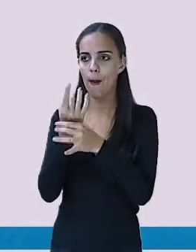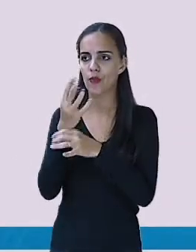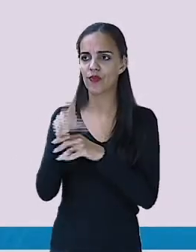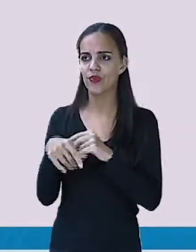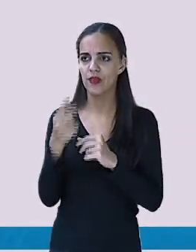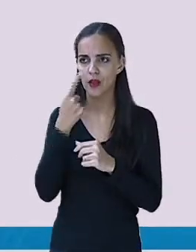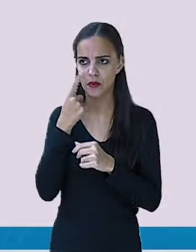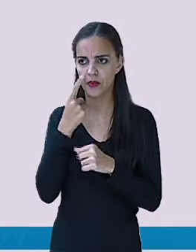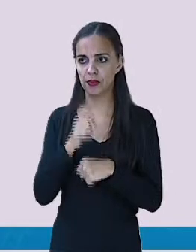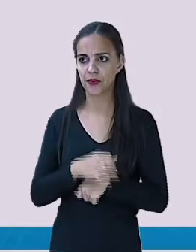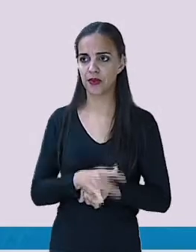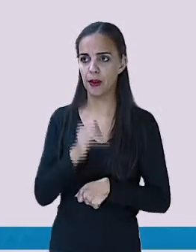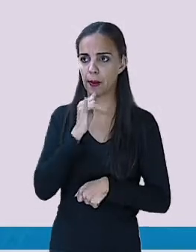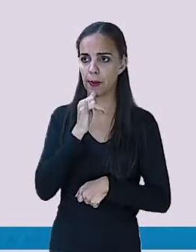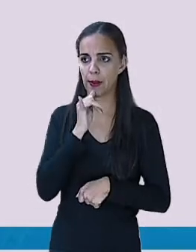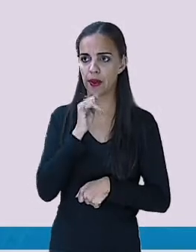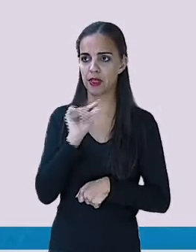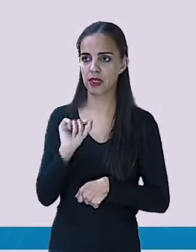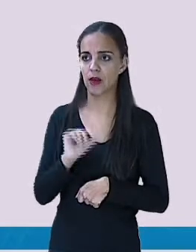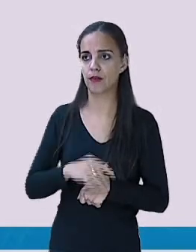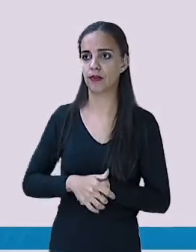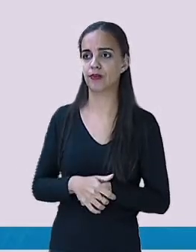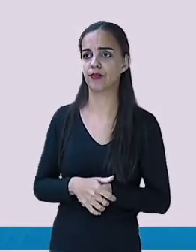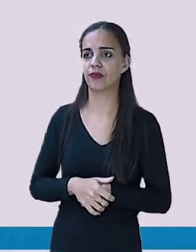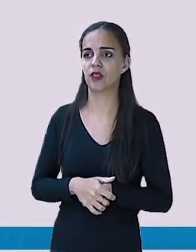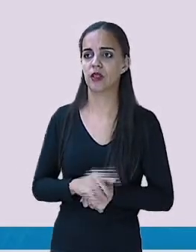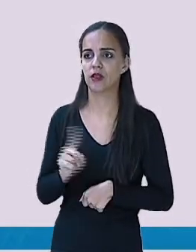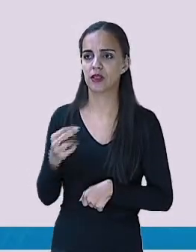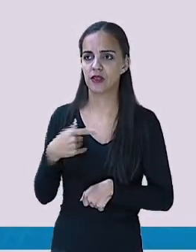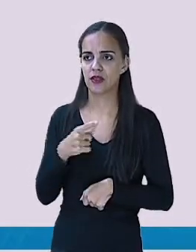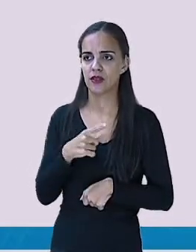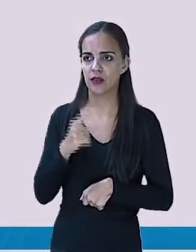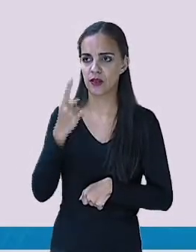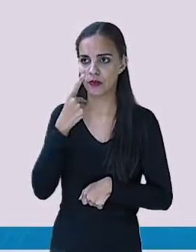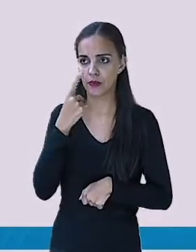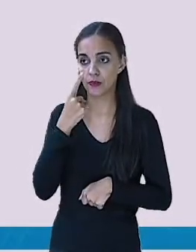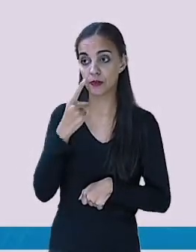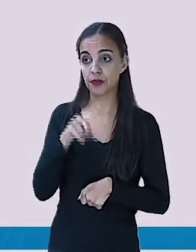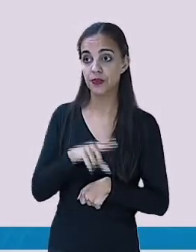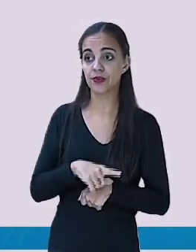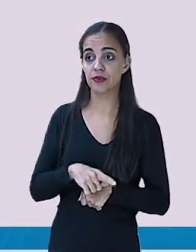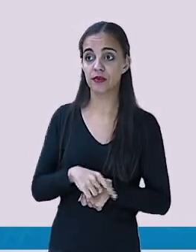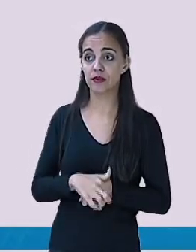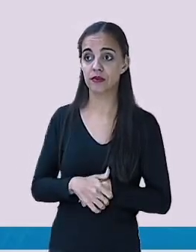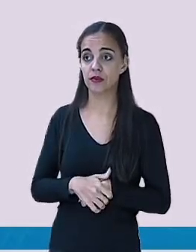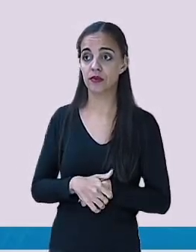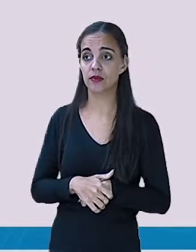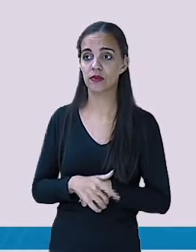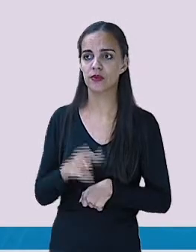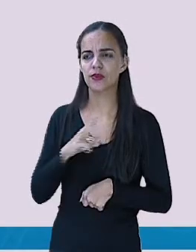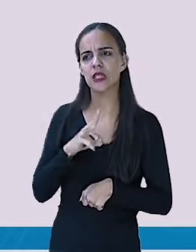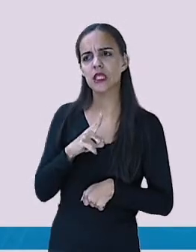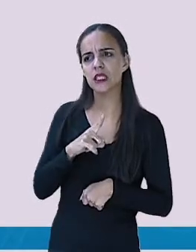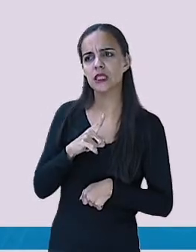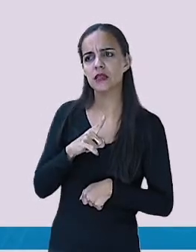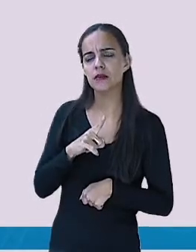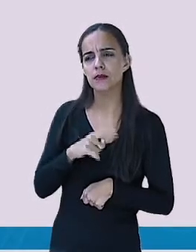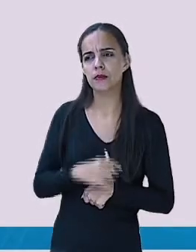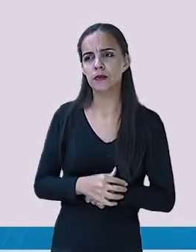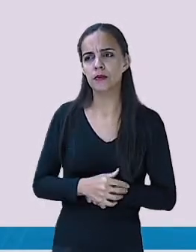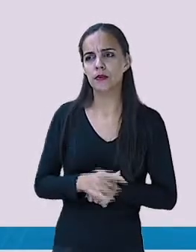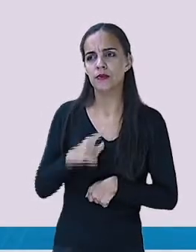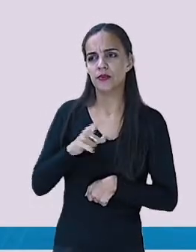Então esta é servir a essência Olha que aumentou o volume de alterou